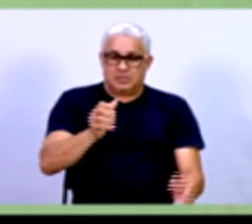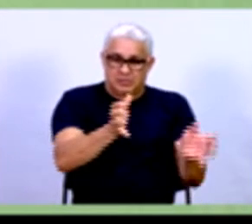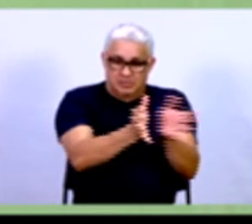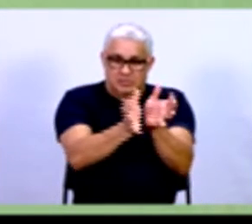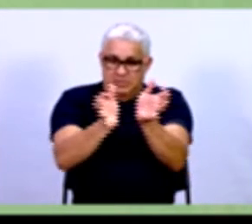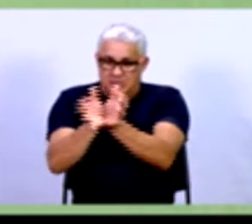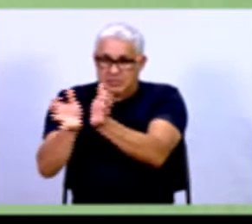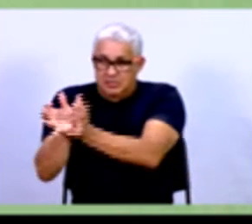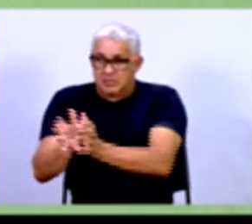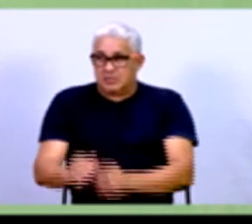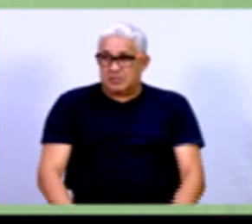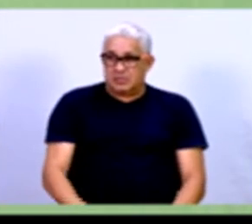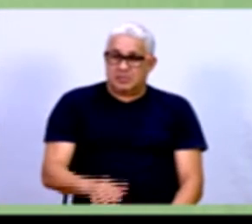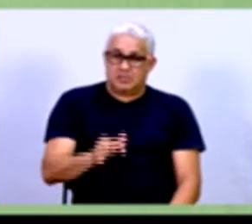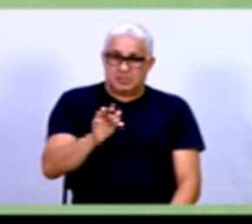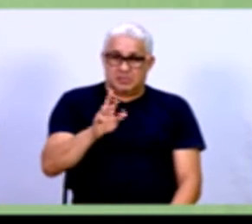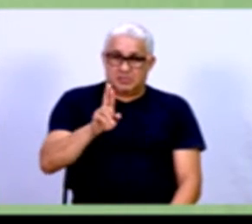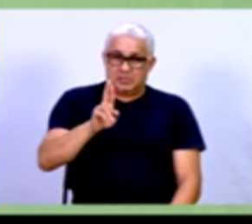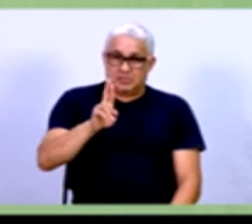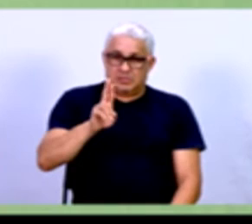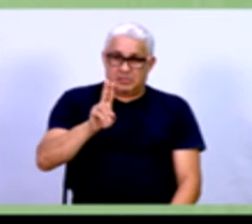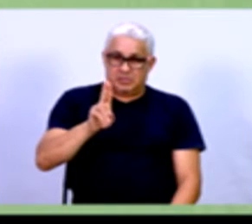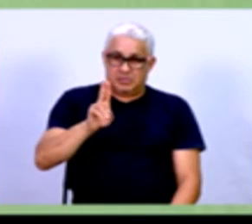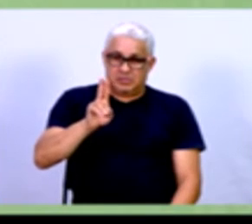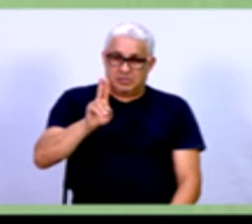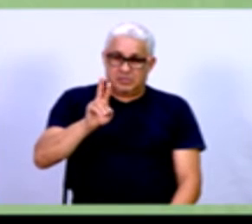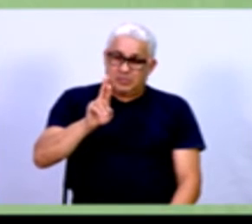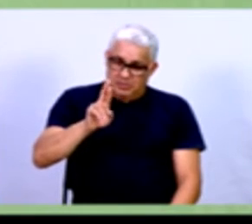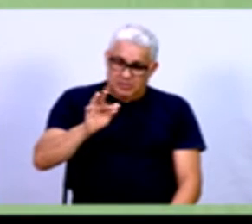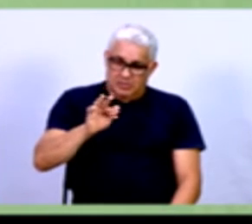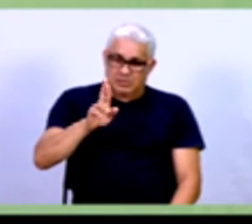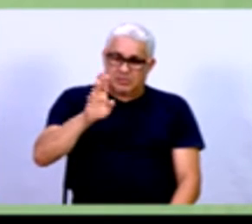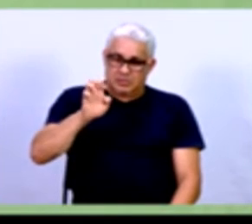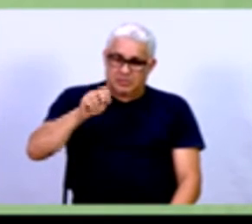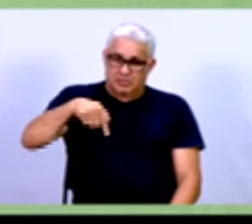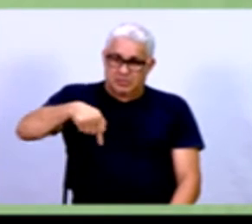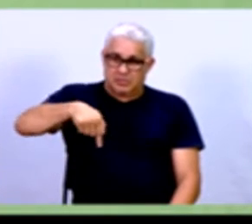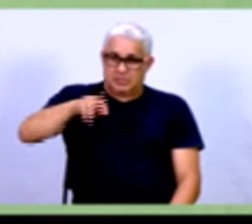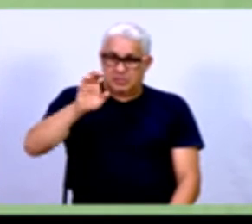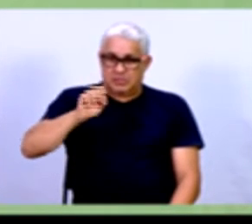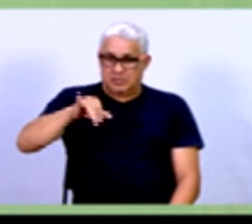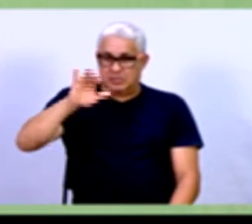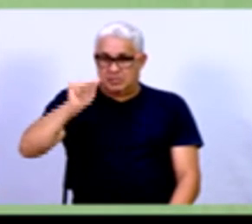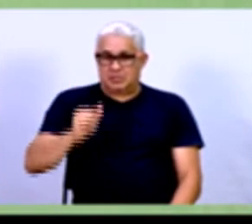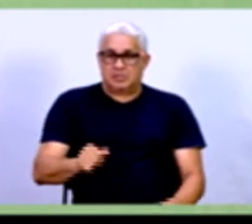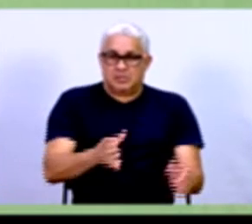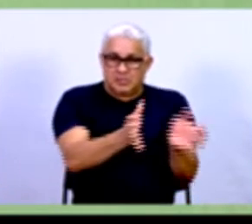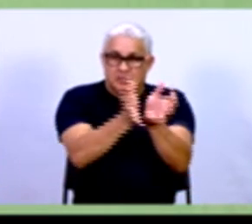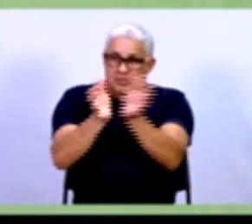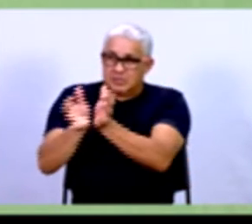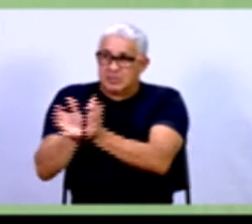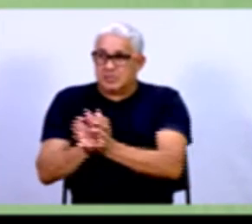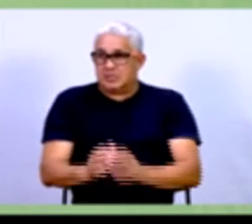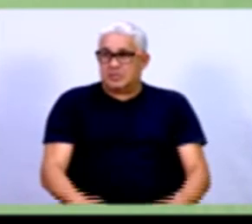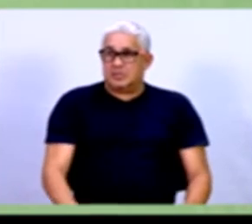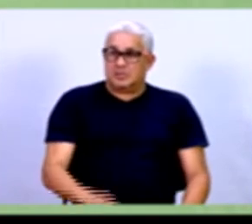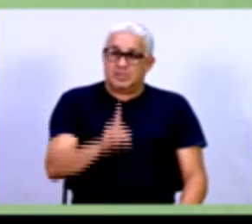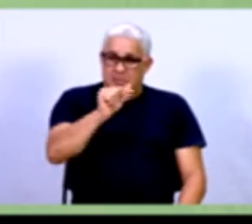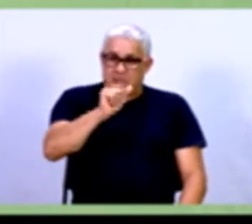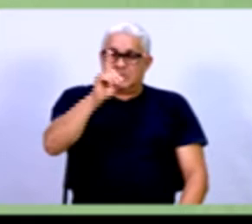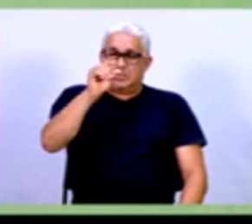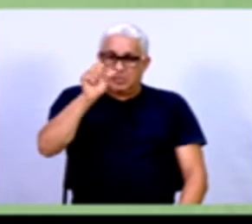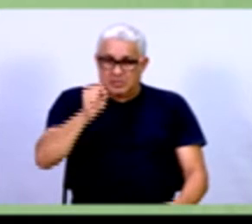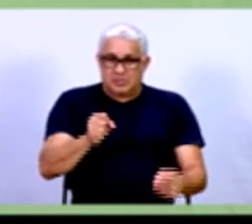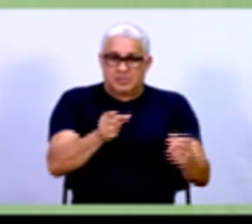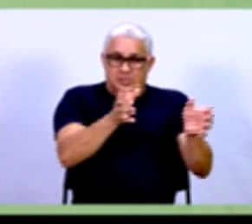Aí nós temos aqui, a frequência relativa de uma classe é a porção ou porcentagem de dados que está em determinada classe. Para a